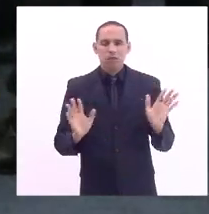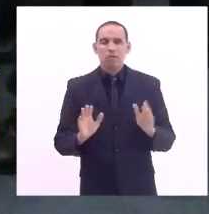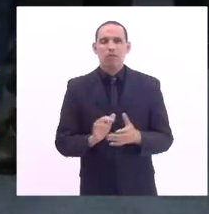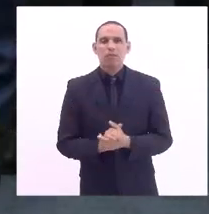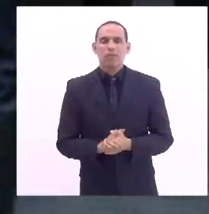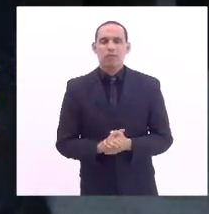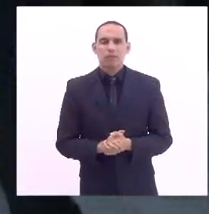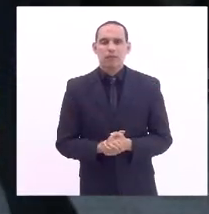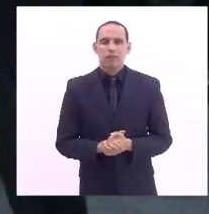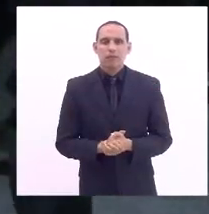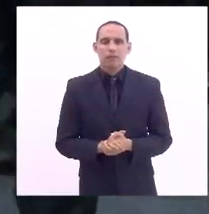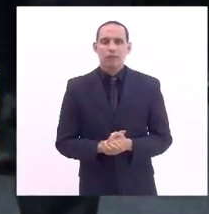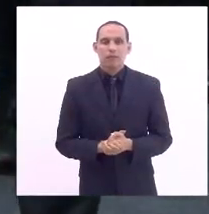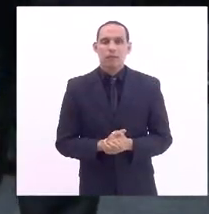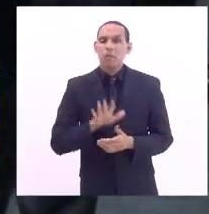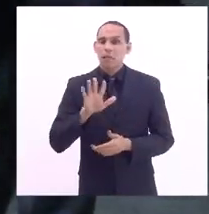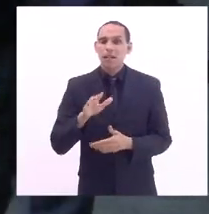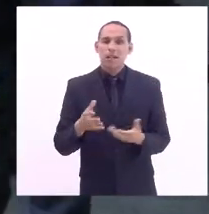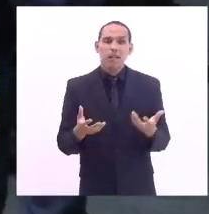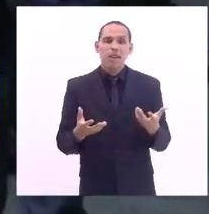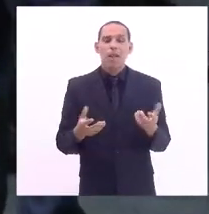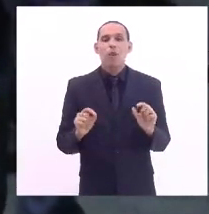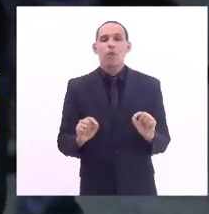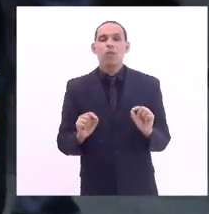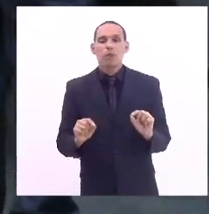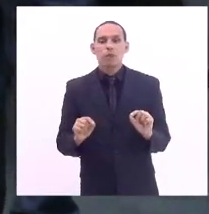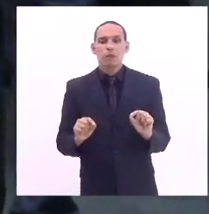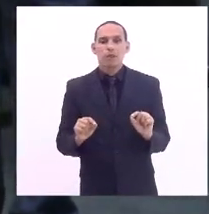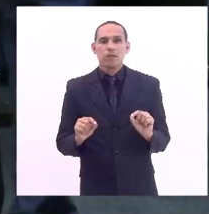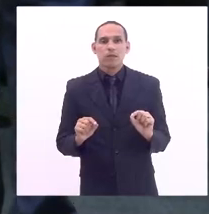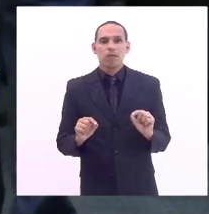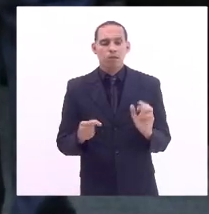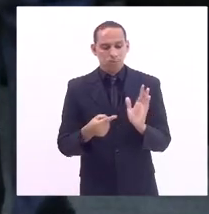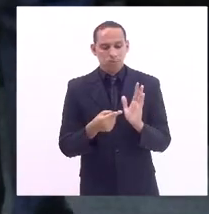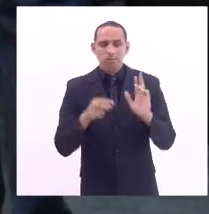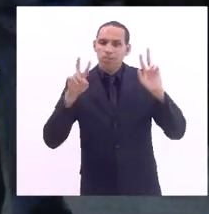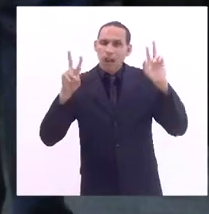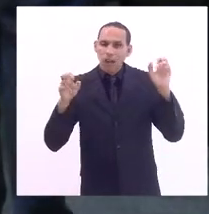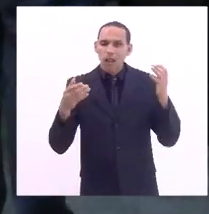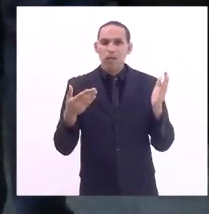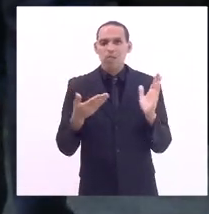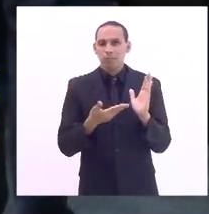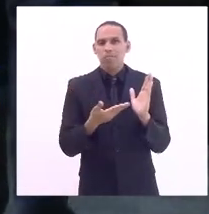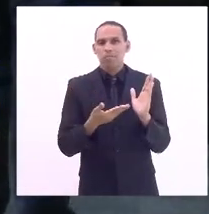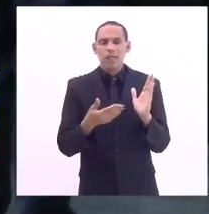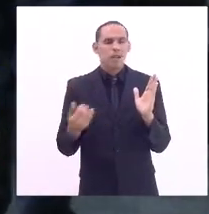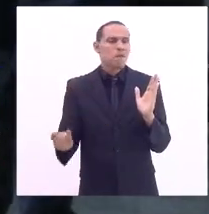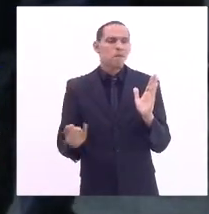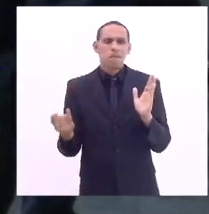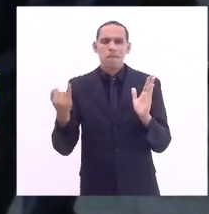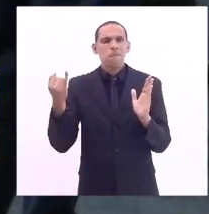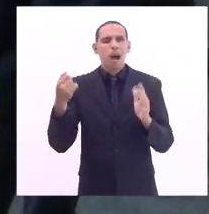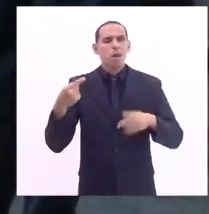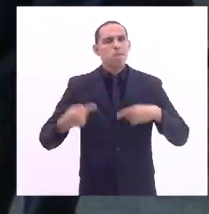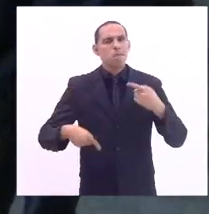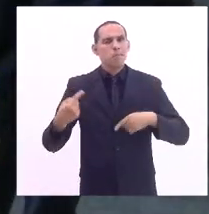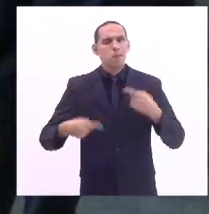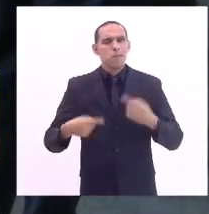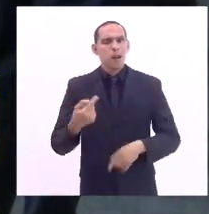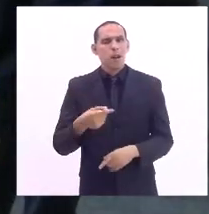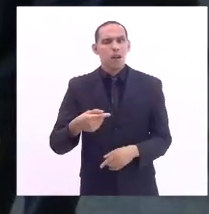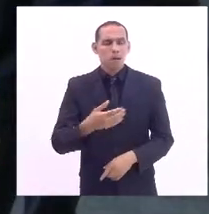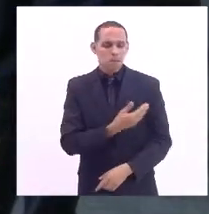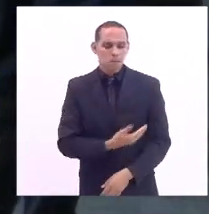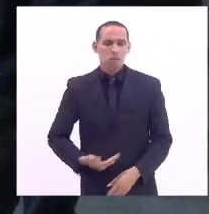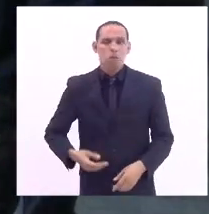ordem, mas queria trazer o quanto que esse tema ele tem sido fundamental nas discussões de política pública